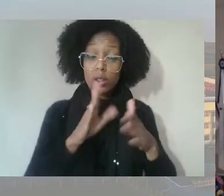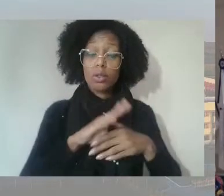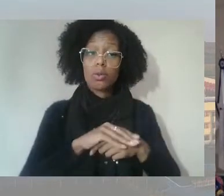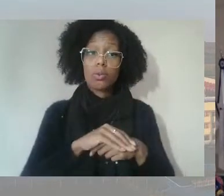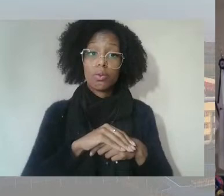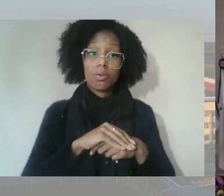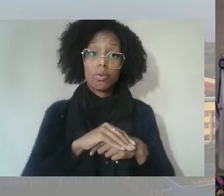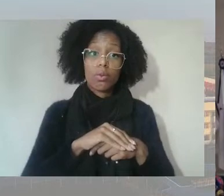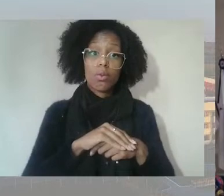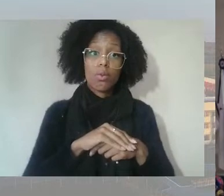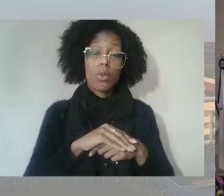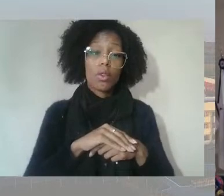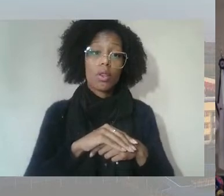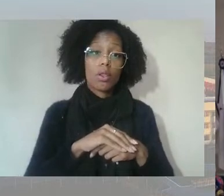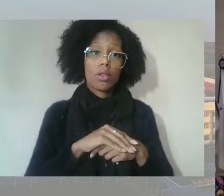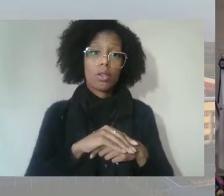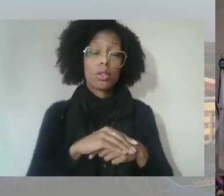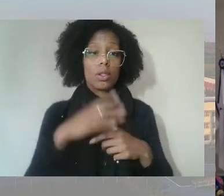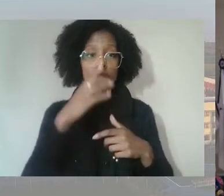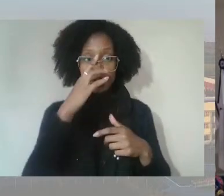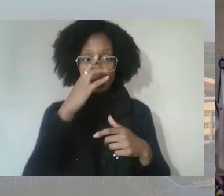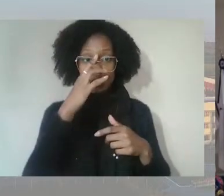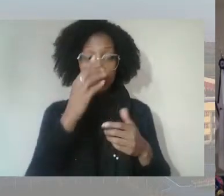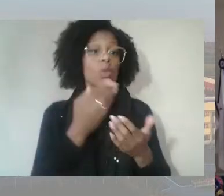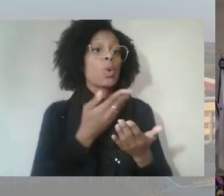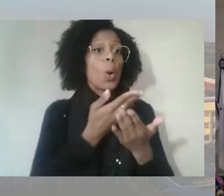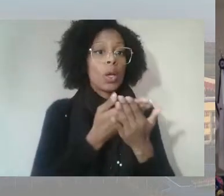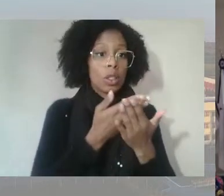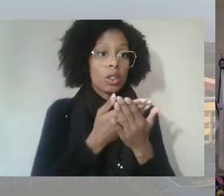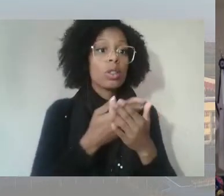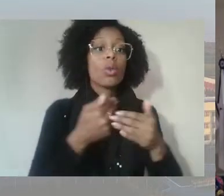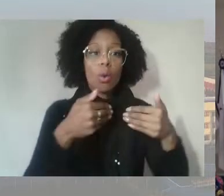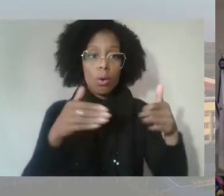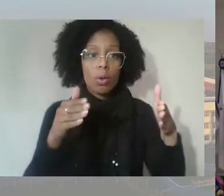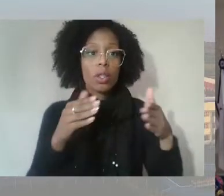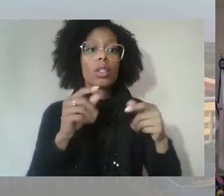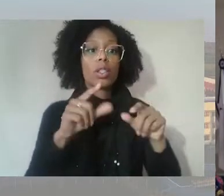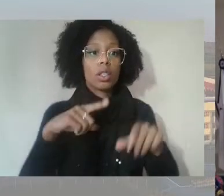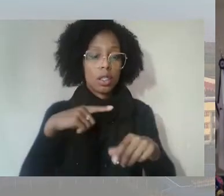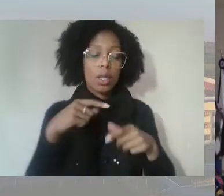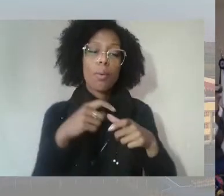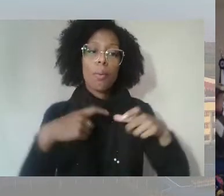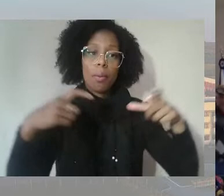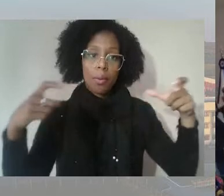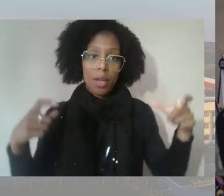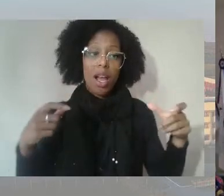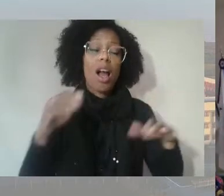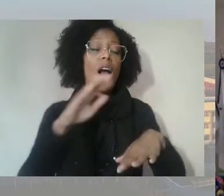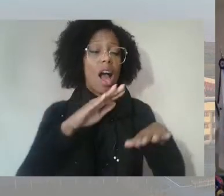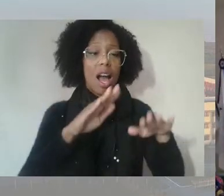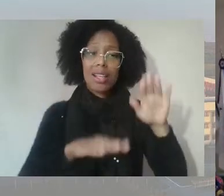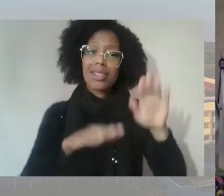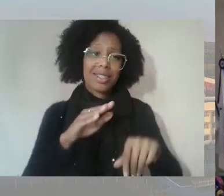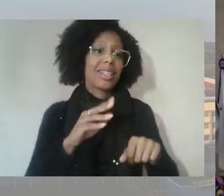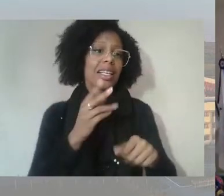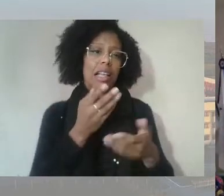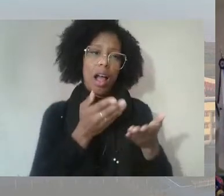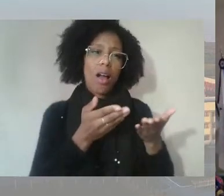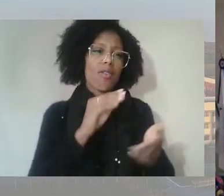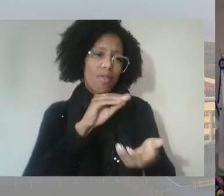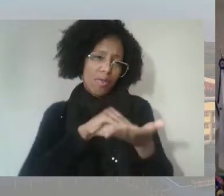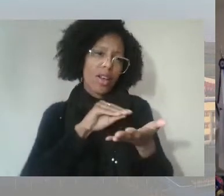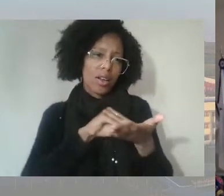o aporte para assistência estudantil é cada vez maior, né? Mesmo que não atenda ainda as necessidades, né? E isso muitas